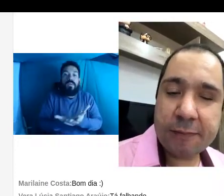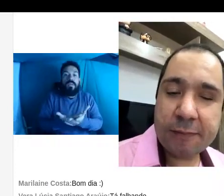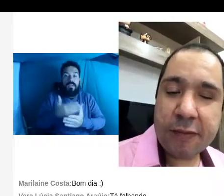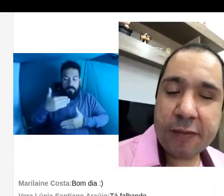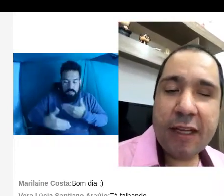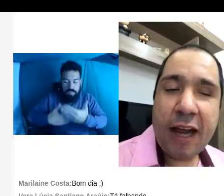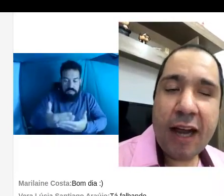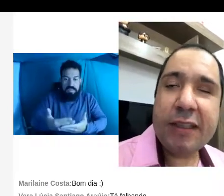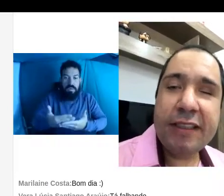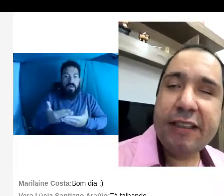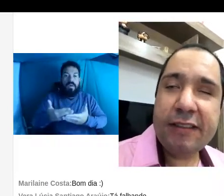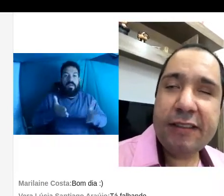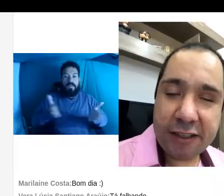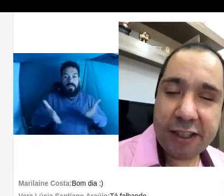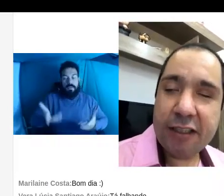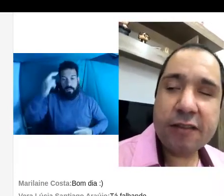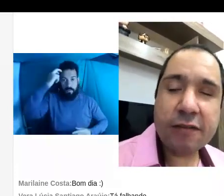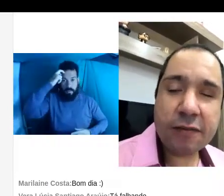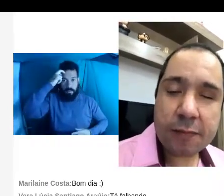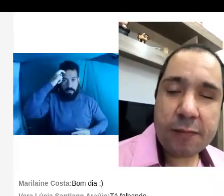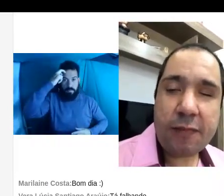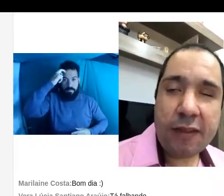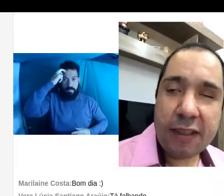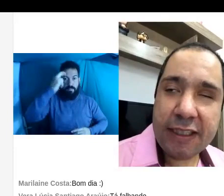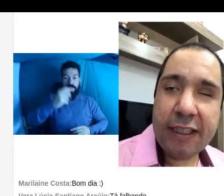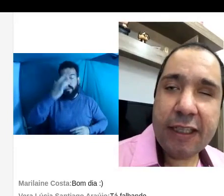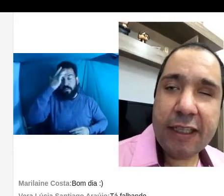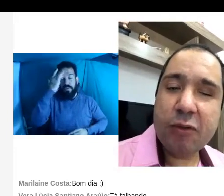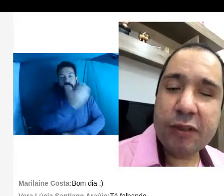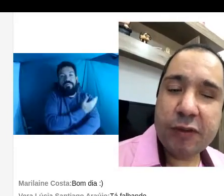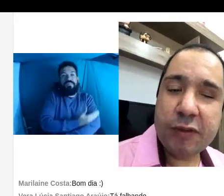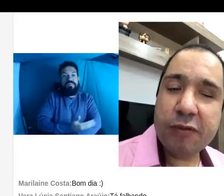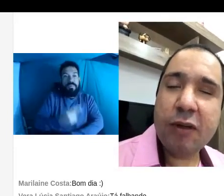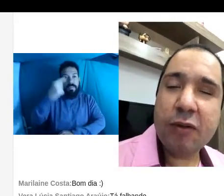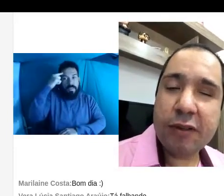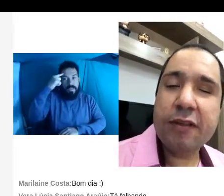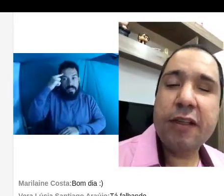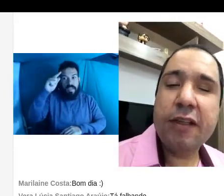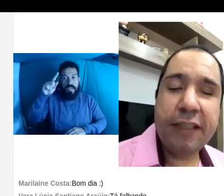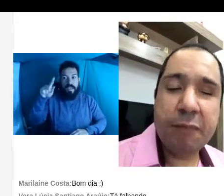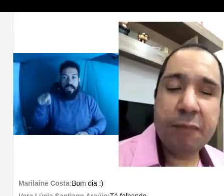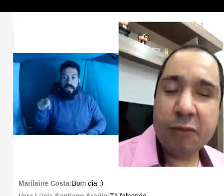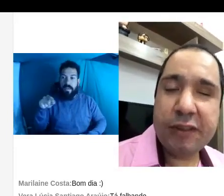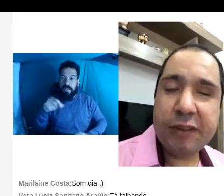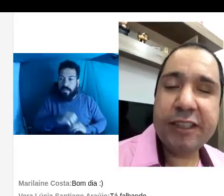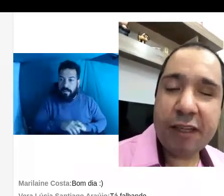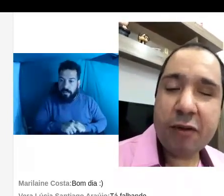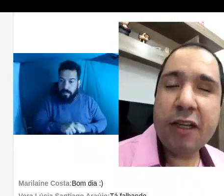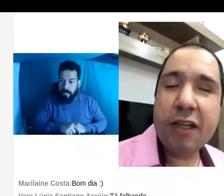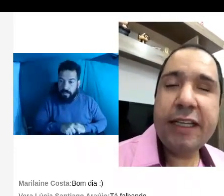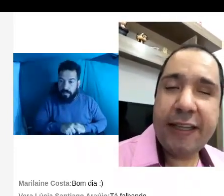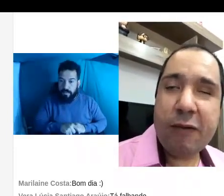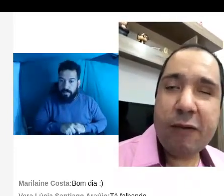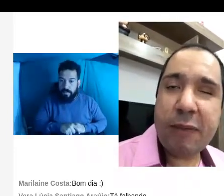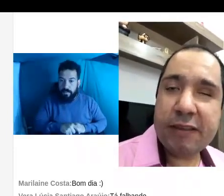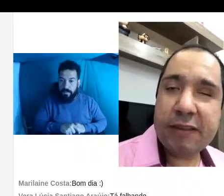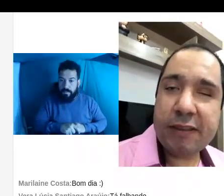A tendência de se achar que a pessoa com deficiência tem